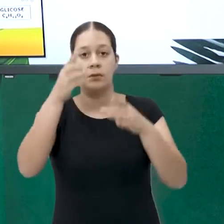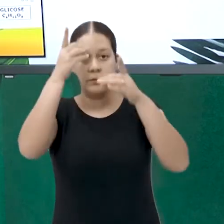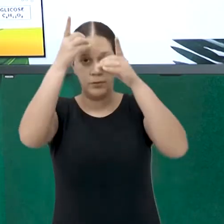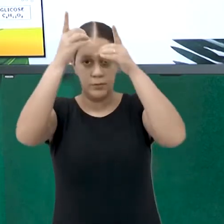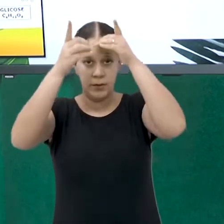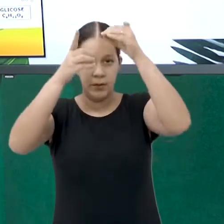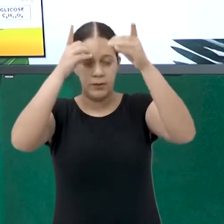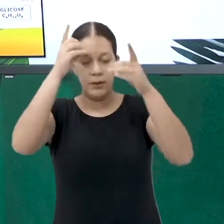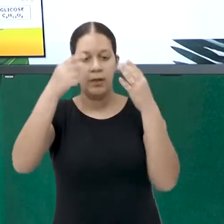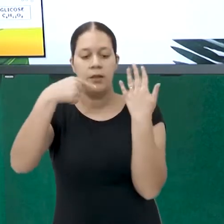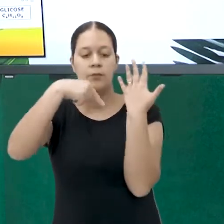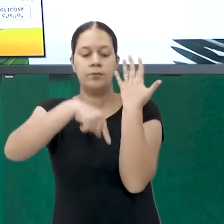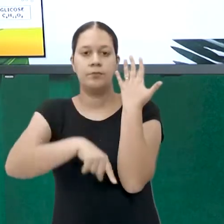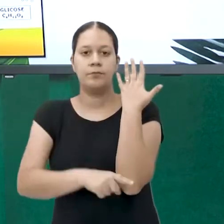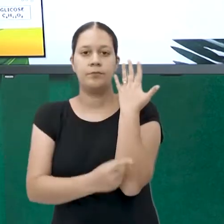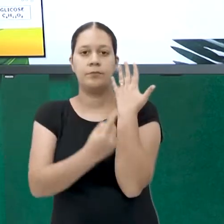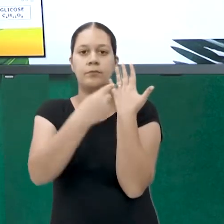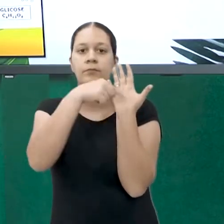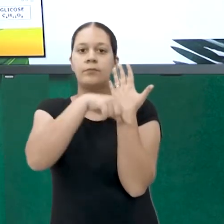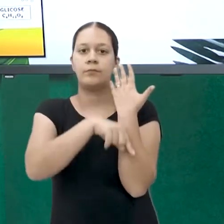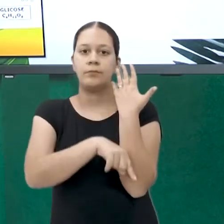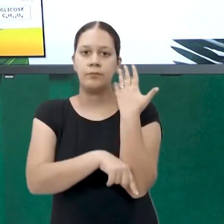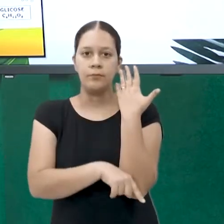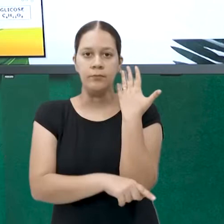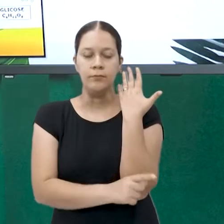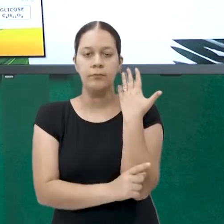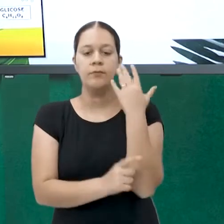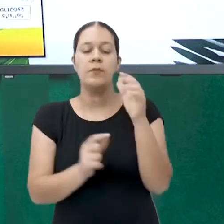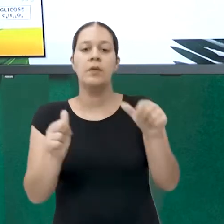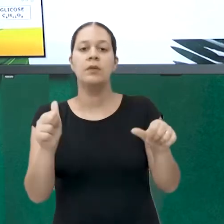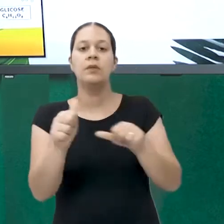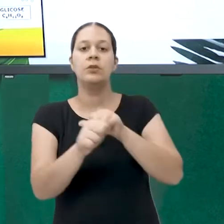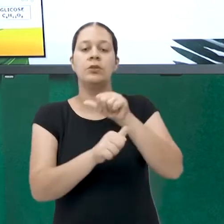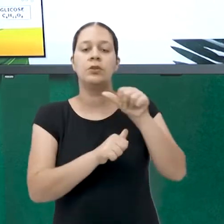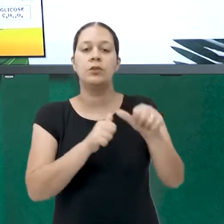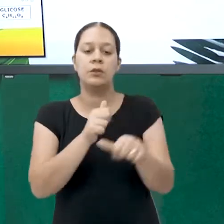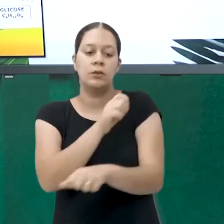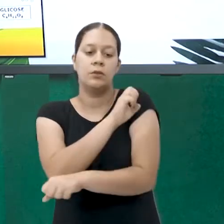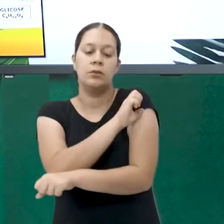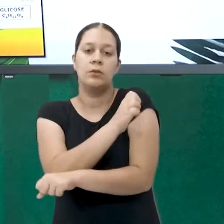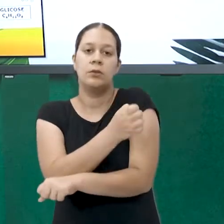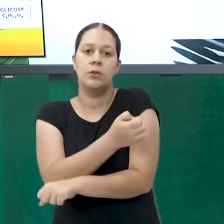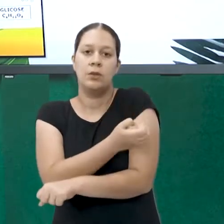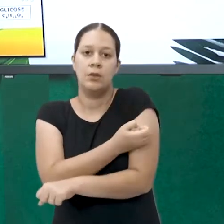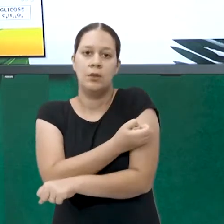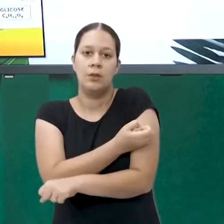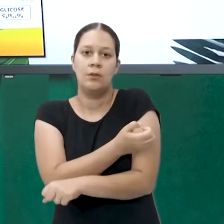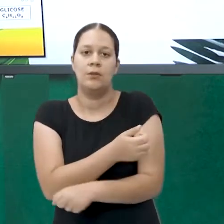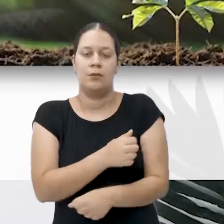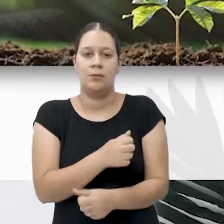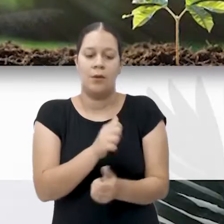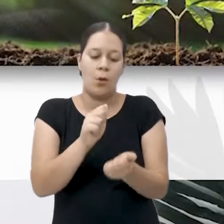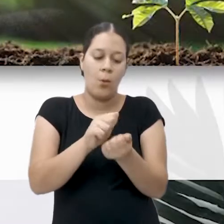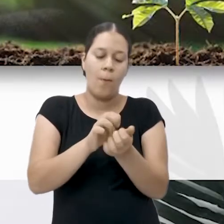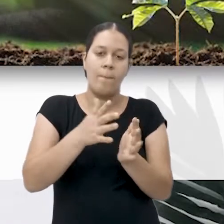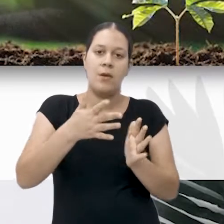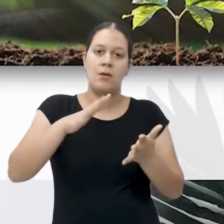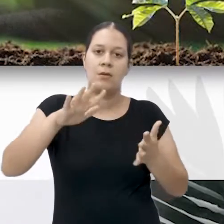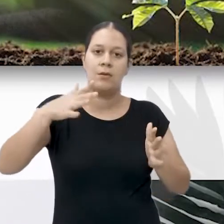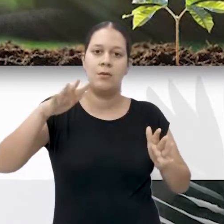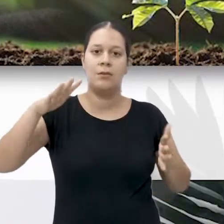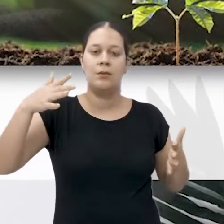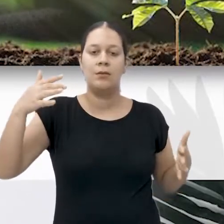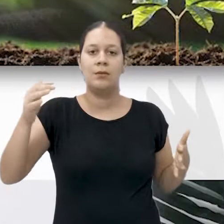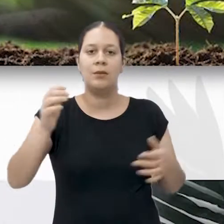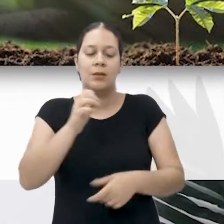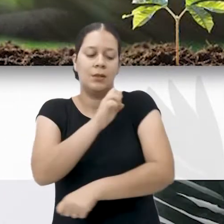algas, fotossintetizantes, não importa. Tá bom? Então, olha só. Primeiro, a ideia da